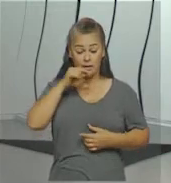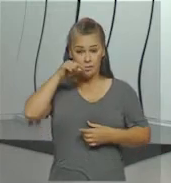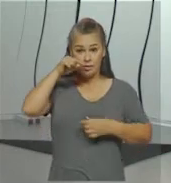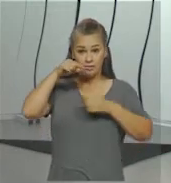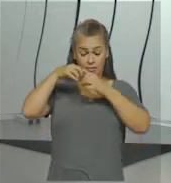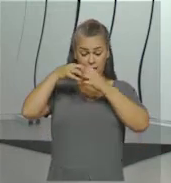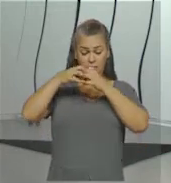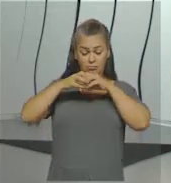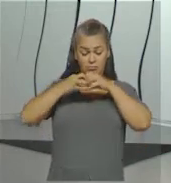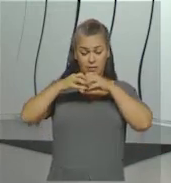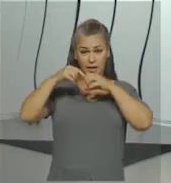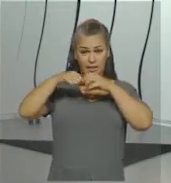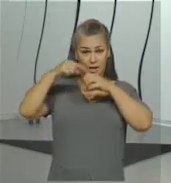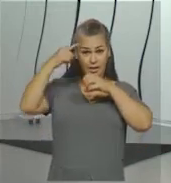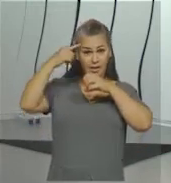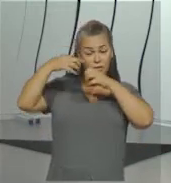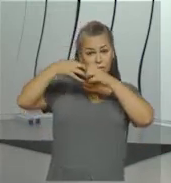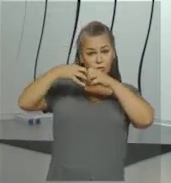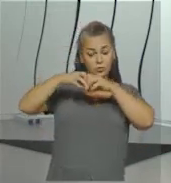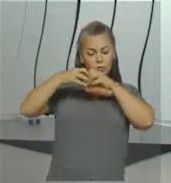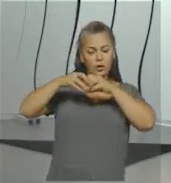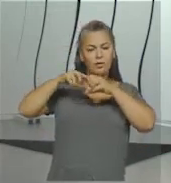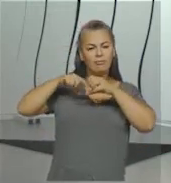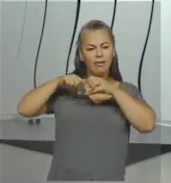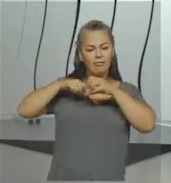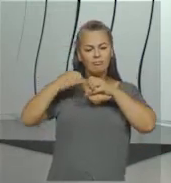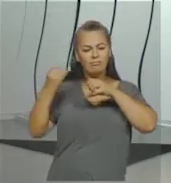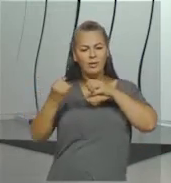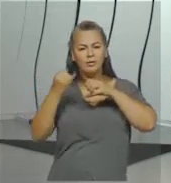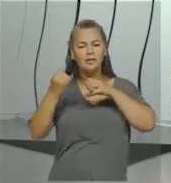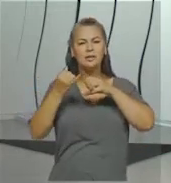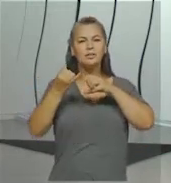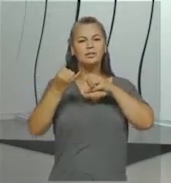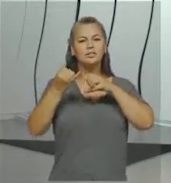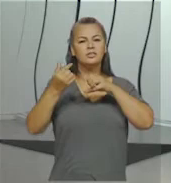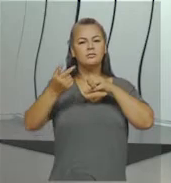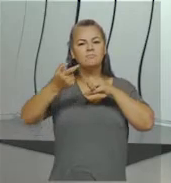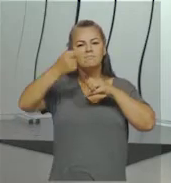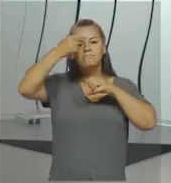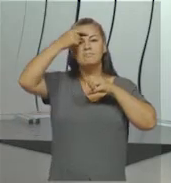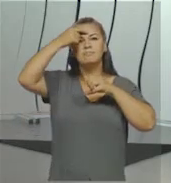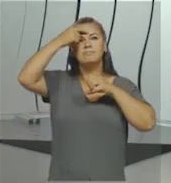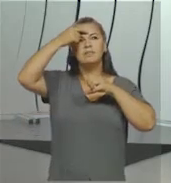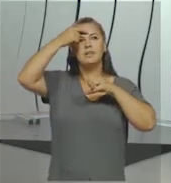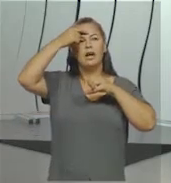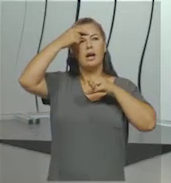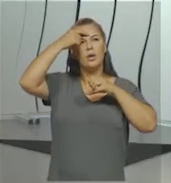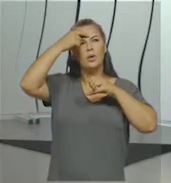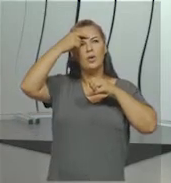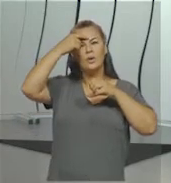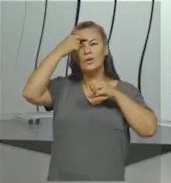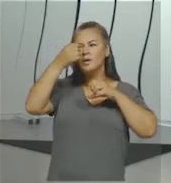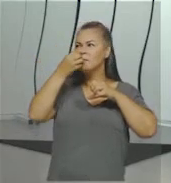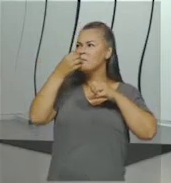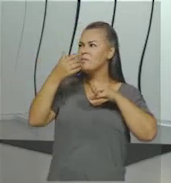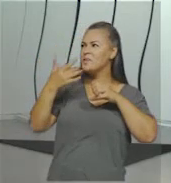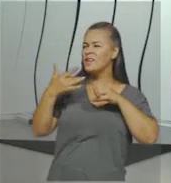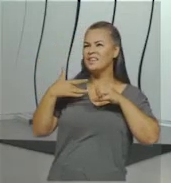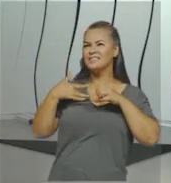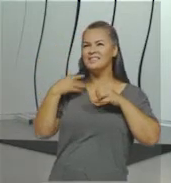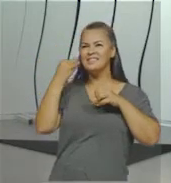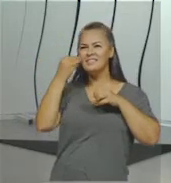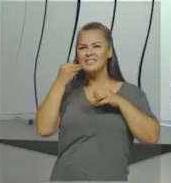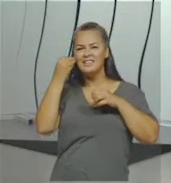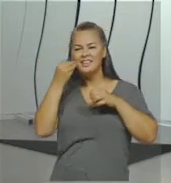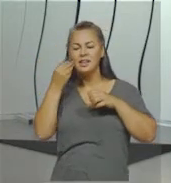alguns centros próximos ao hipocampo, que é da memória. A pessoa memoriza, nossa, a sensação é muito boa, tá certo?